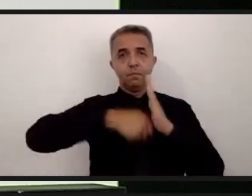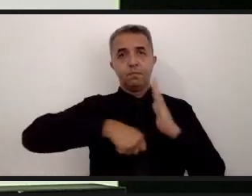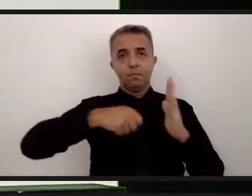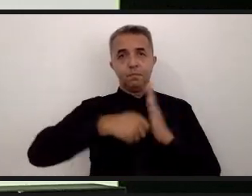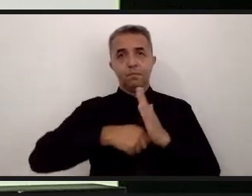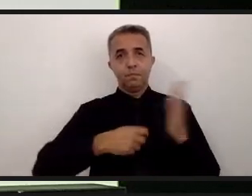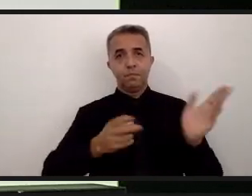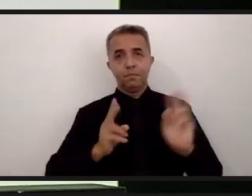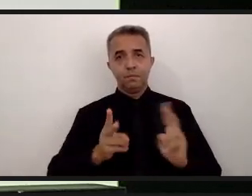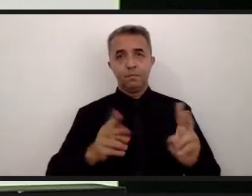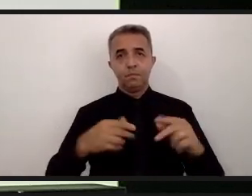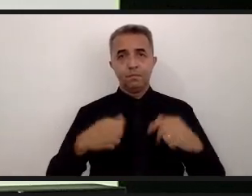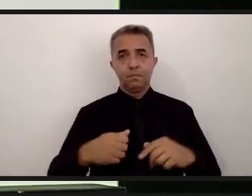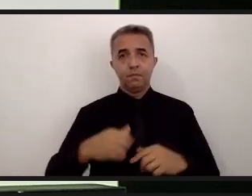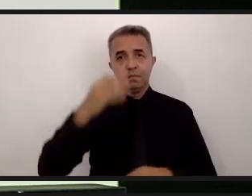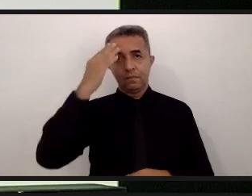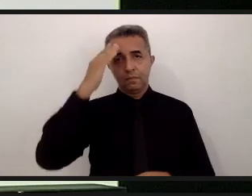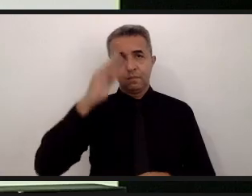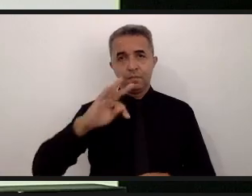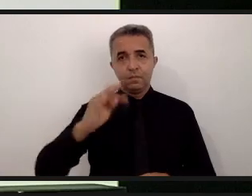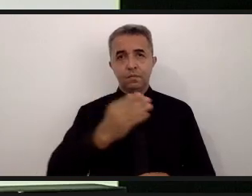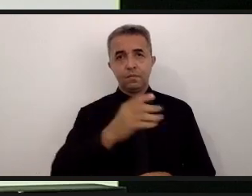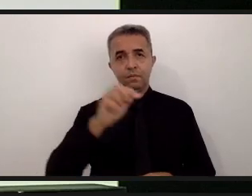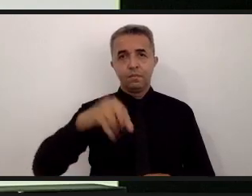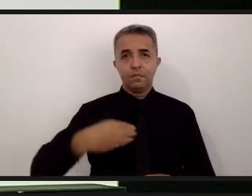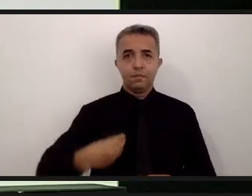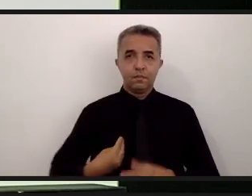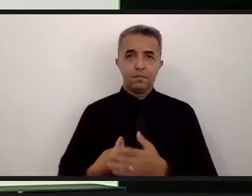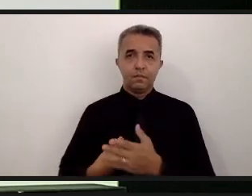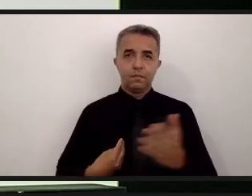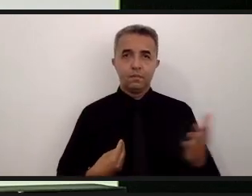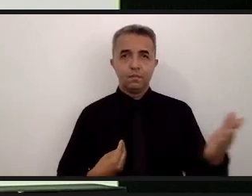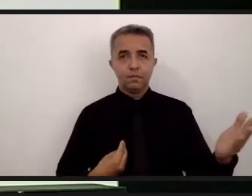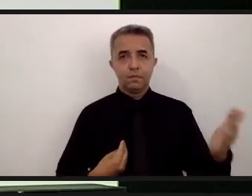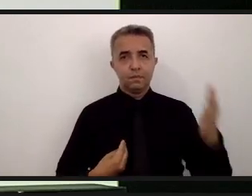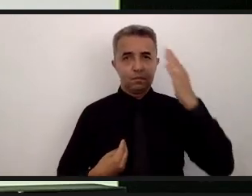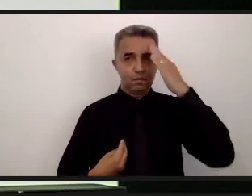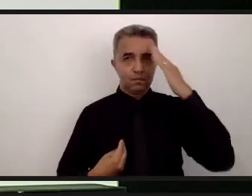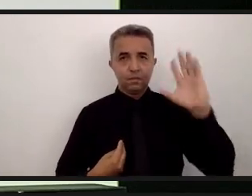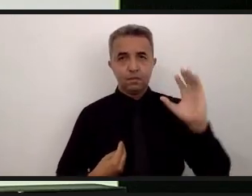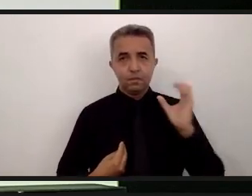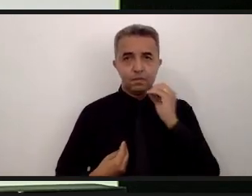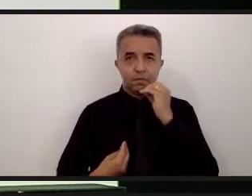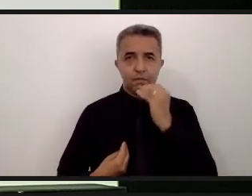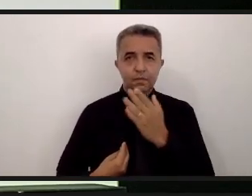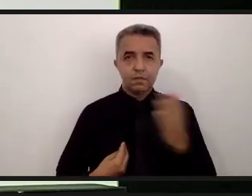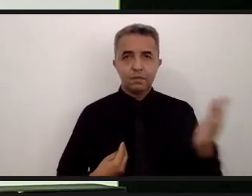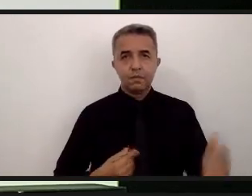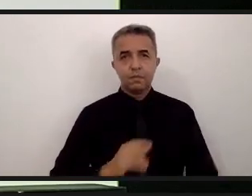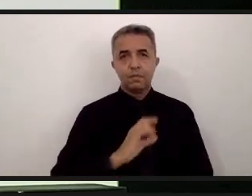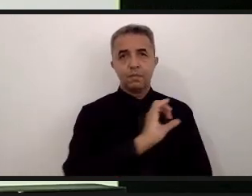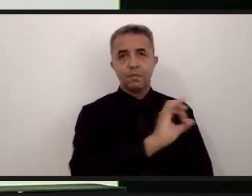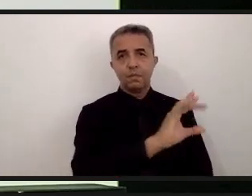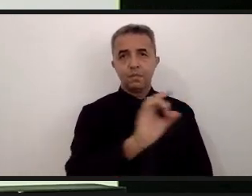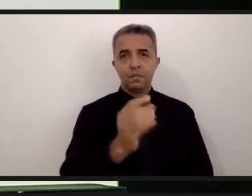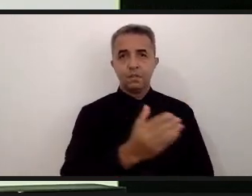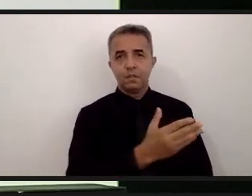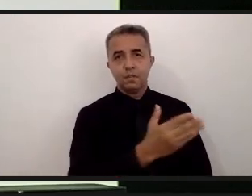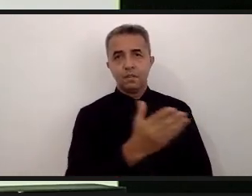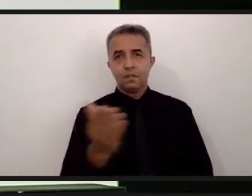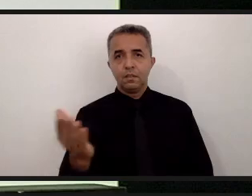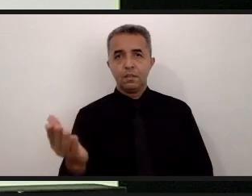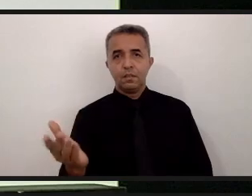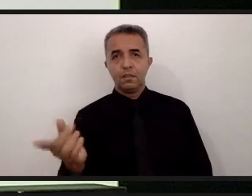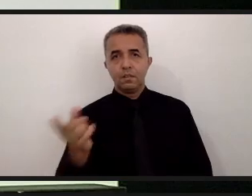incansável. Obrigada a todos por estarem aqui. Agradeço a oportunidade. Cada uma de vocês tem um espaço muito grande nos